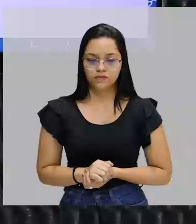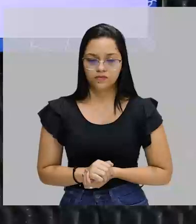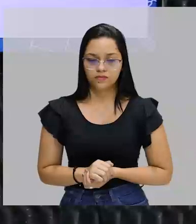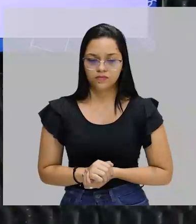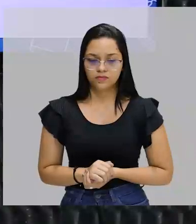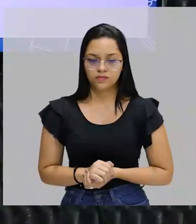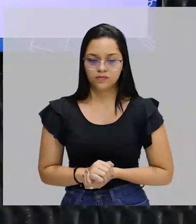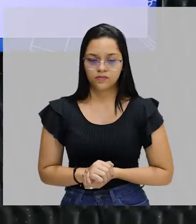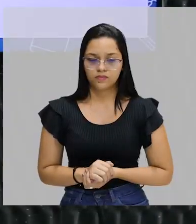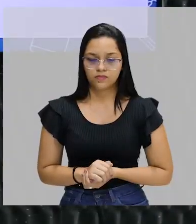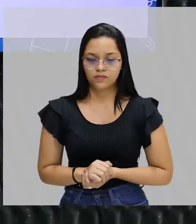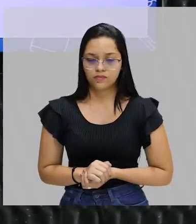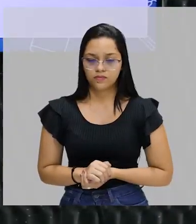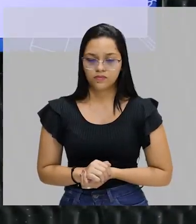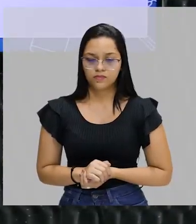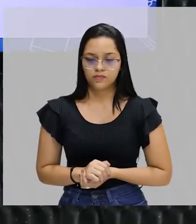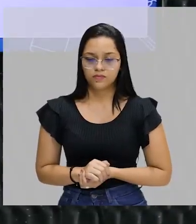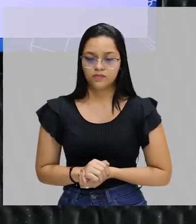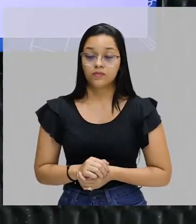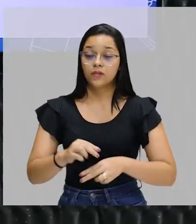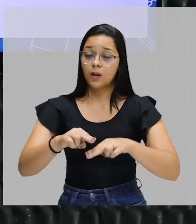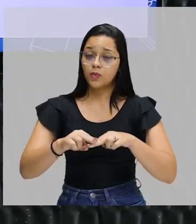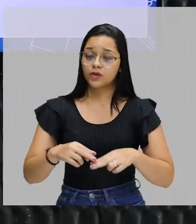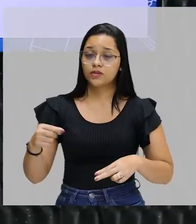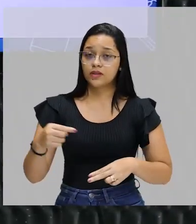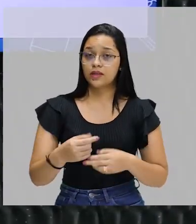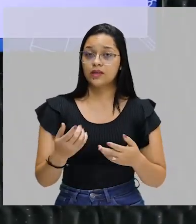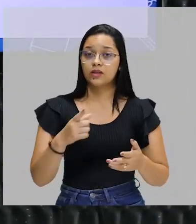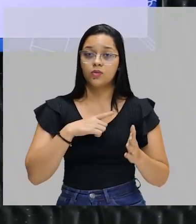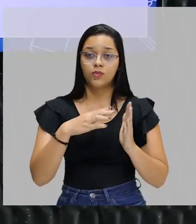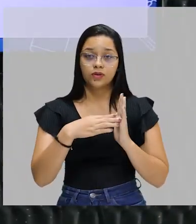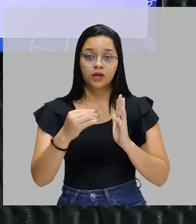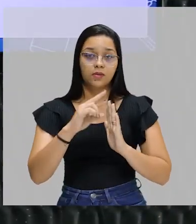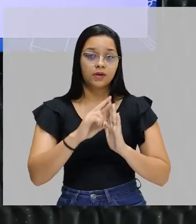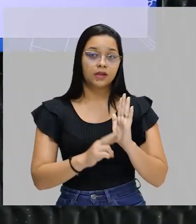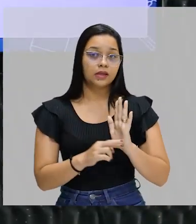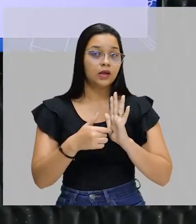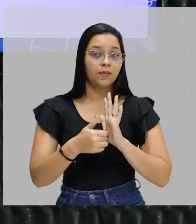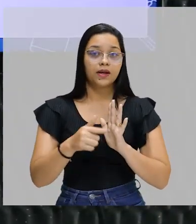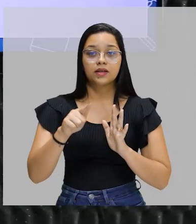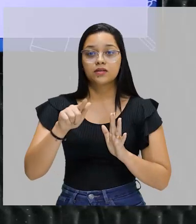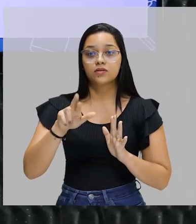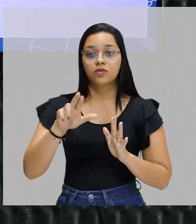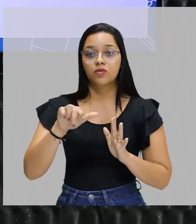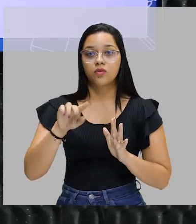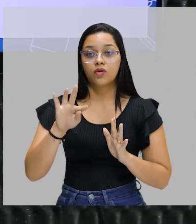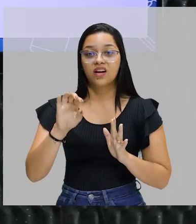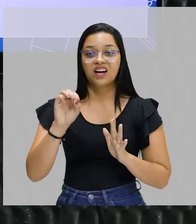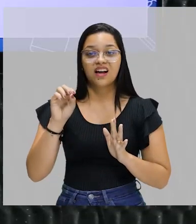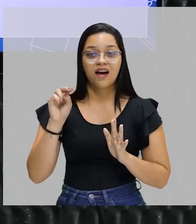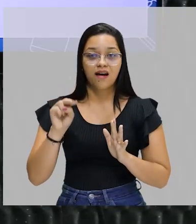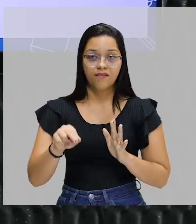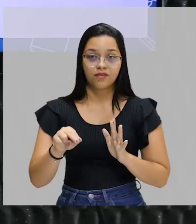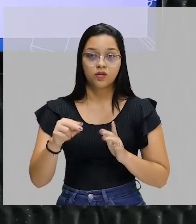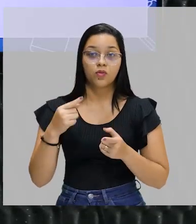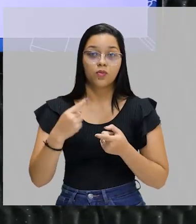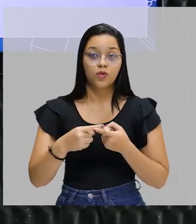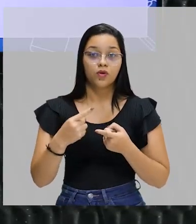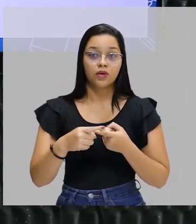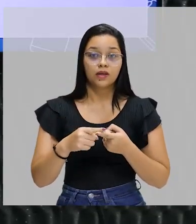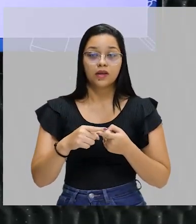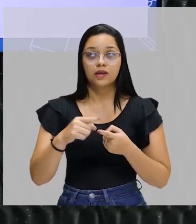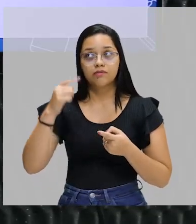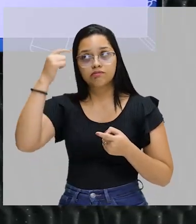da teoria quântica de campos. É por isso que lá no modelo padrão não aparece o graviton ainda, tá certo? Porque ele é uma